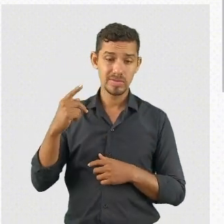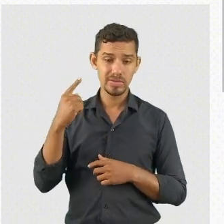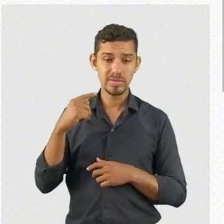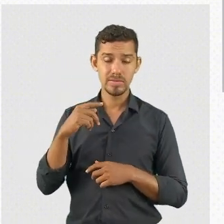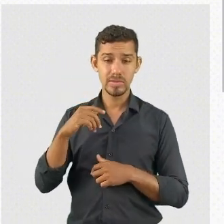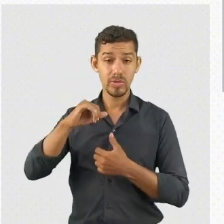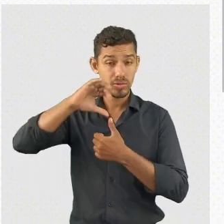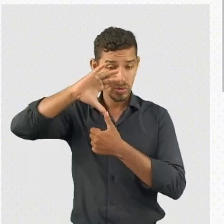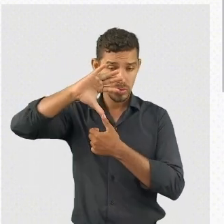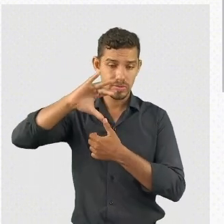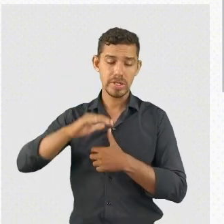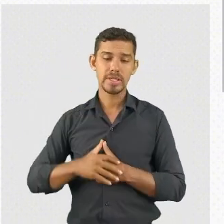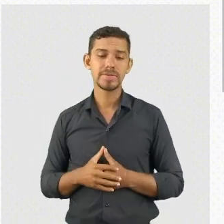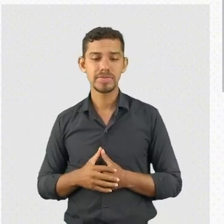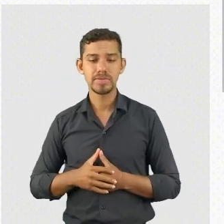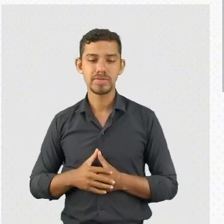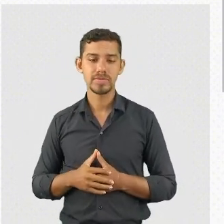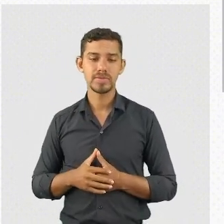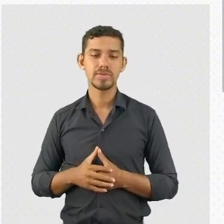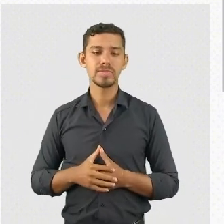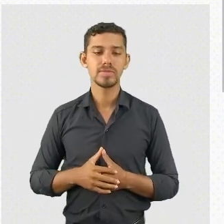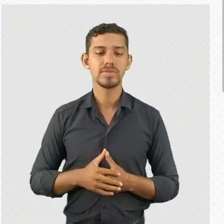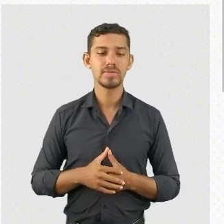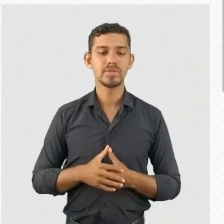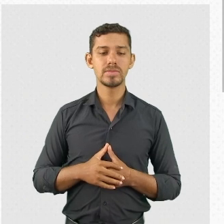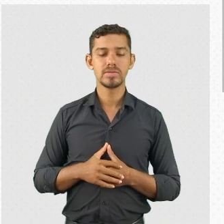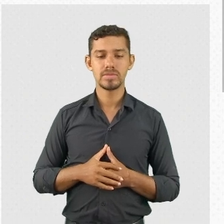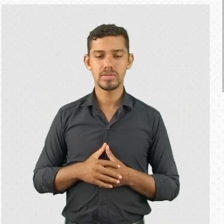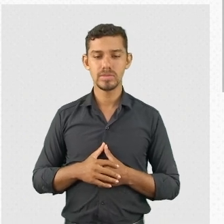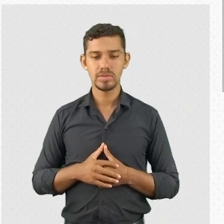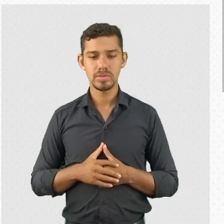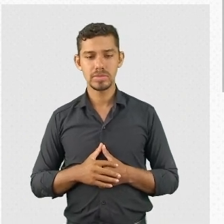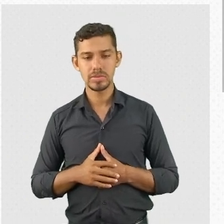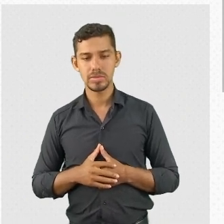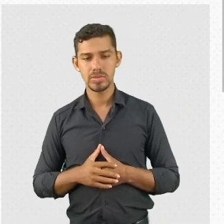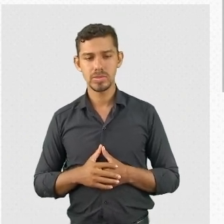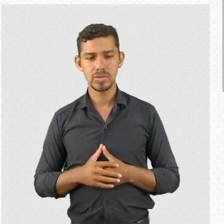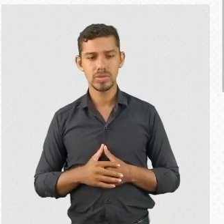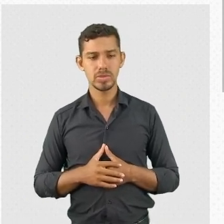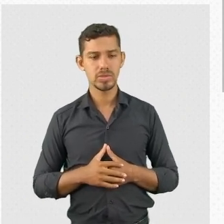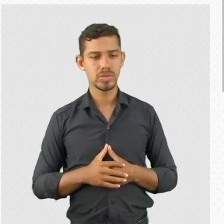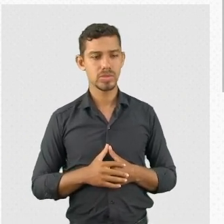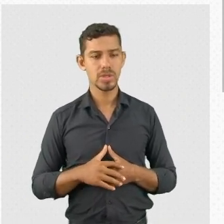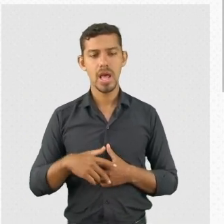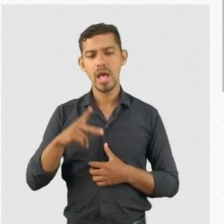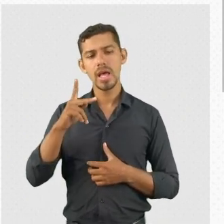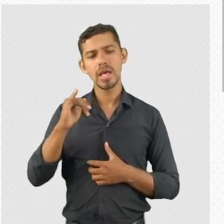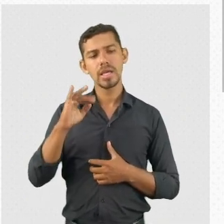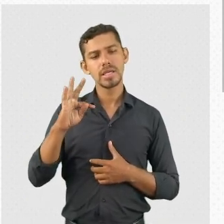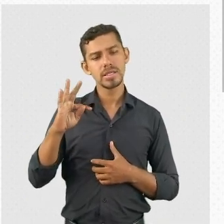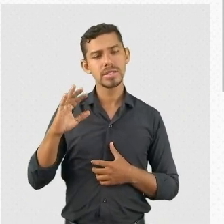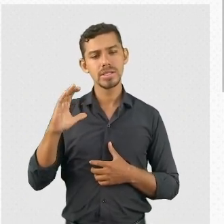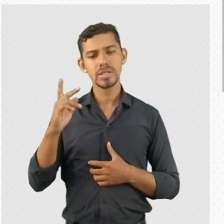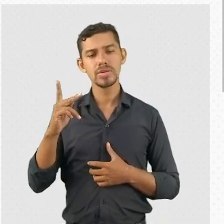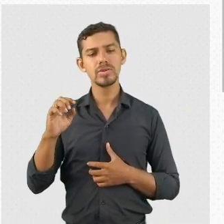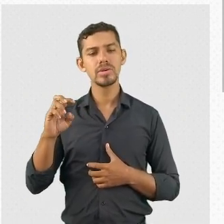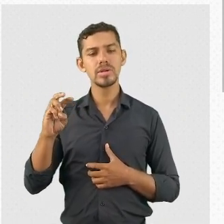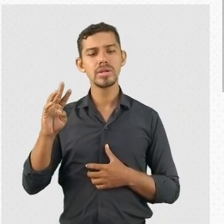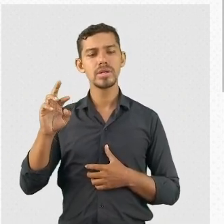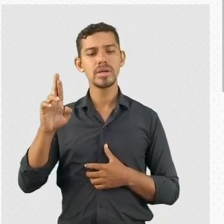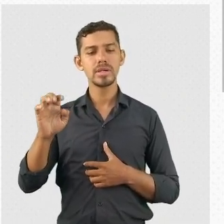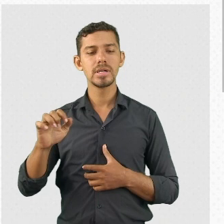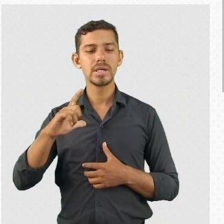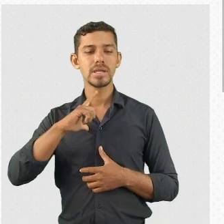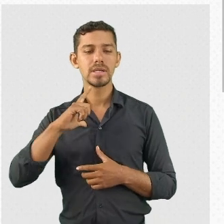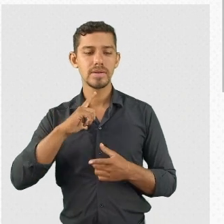dos norte-americanos. Kitchenware, que seria essa ideia dos utensílios de cozinha. A gente